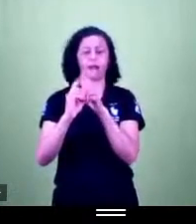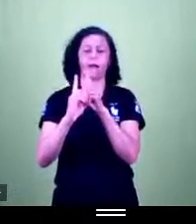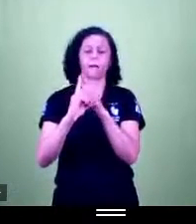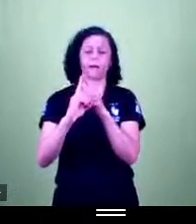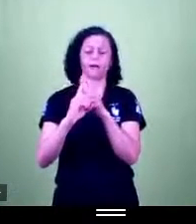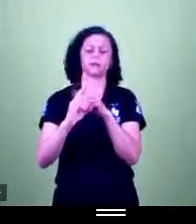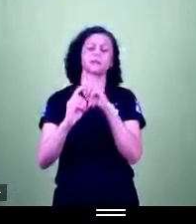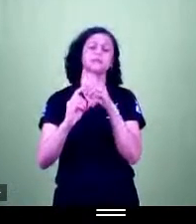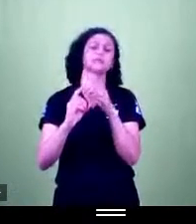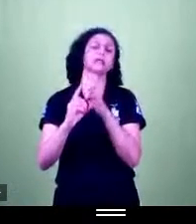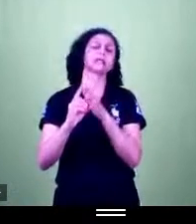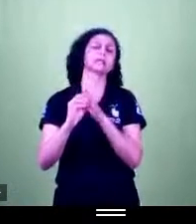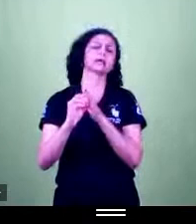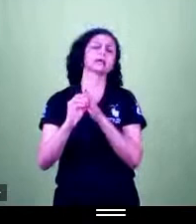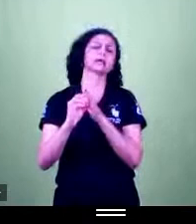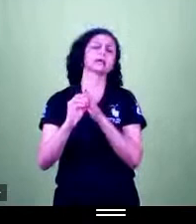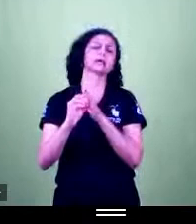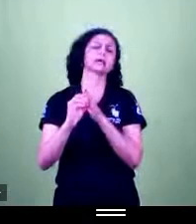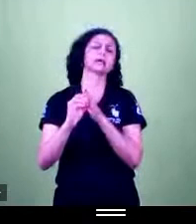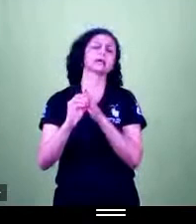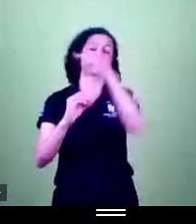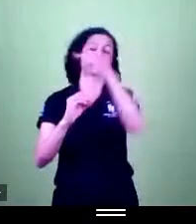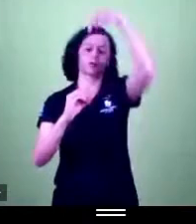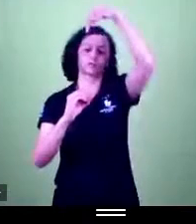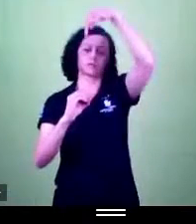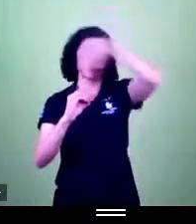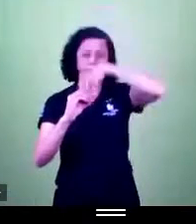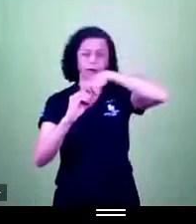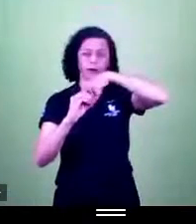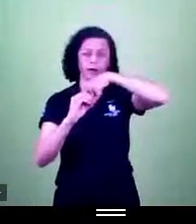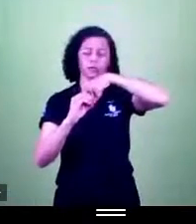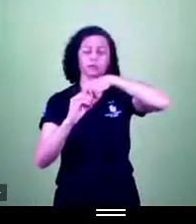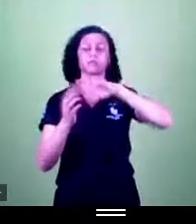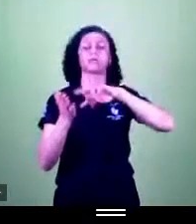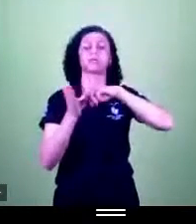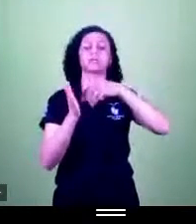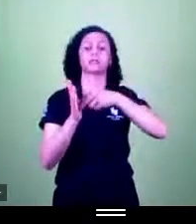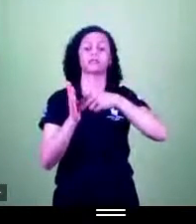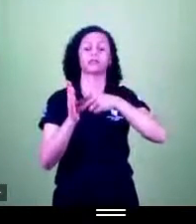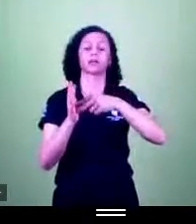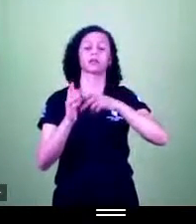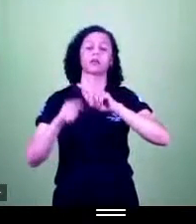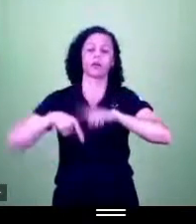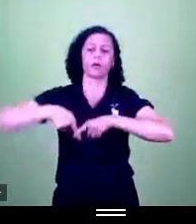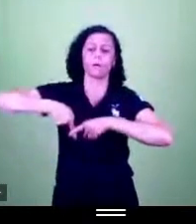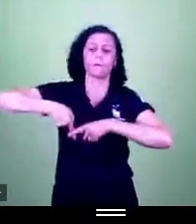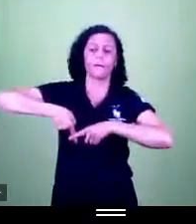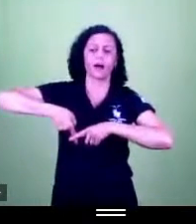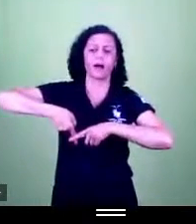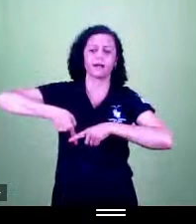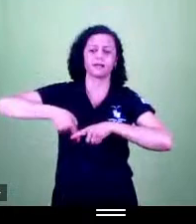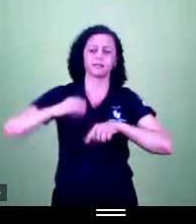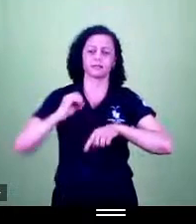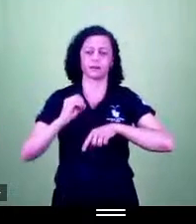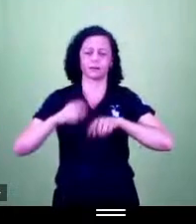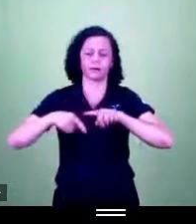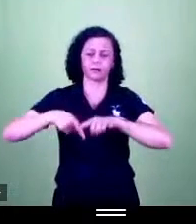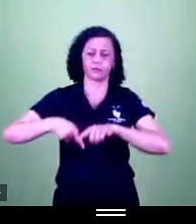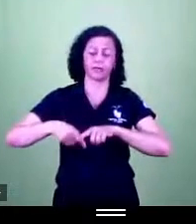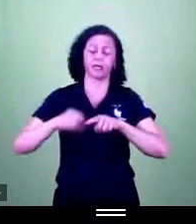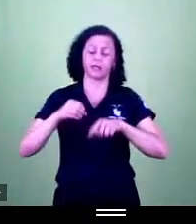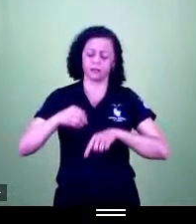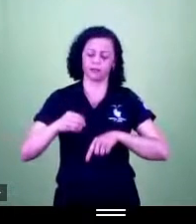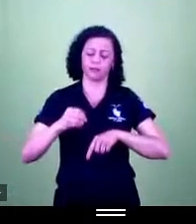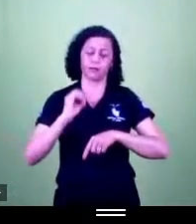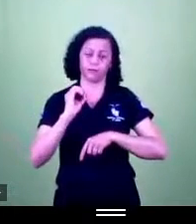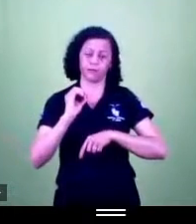a setinha estiver para baixo, significa que o mais está para baixo, ela vai sair por baixo, vai dar a volta no circuito, completar a malha, as